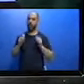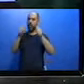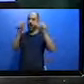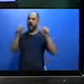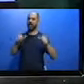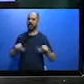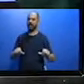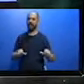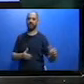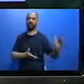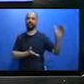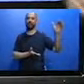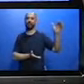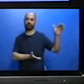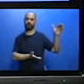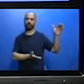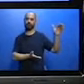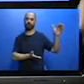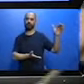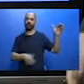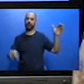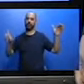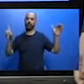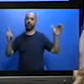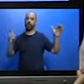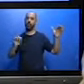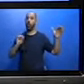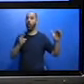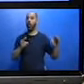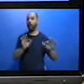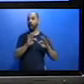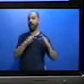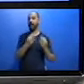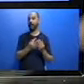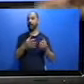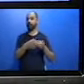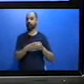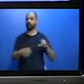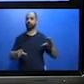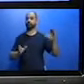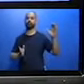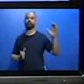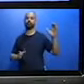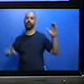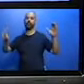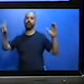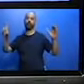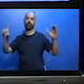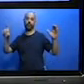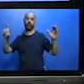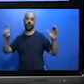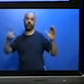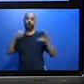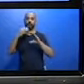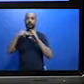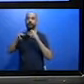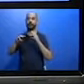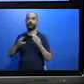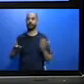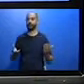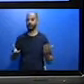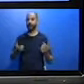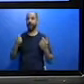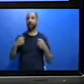família tá então cartaz bonito mas antes preciso nós